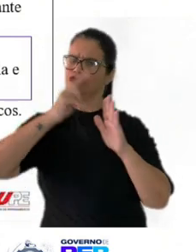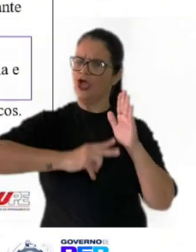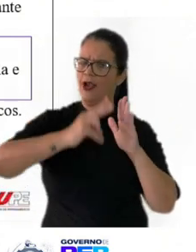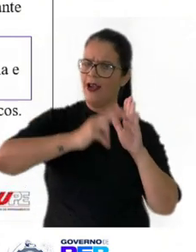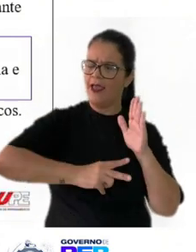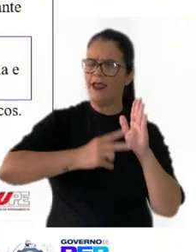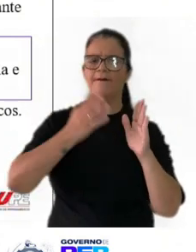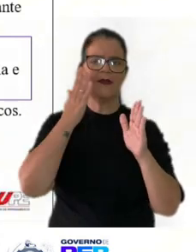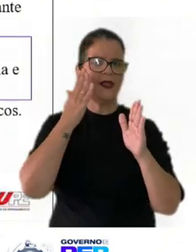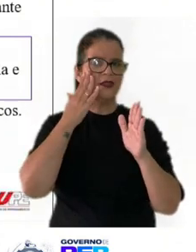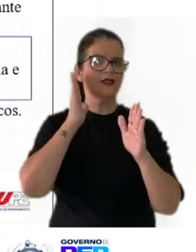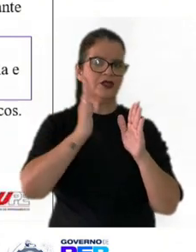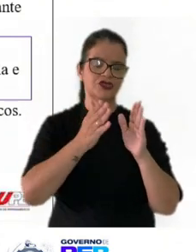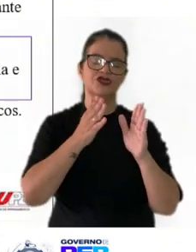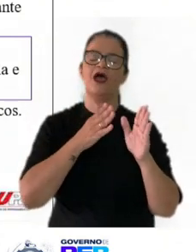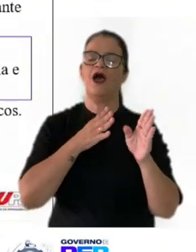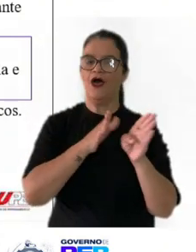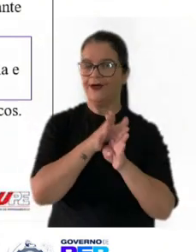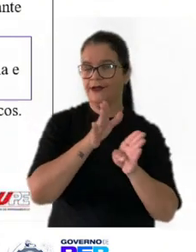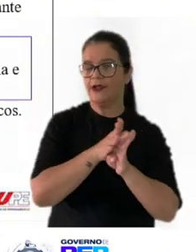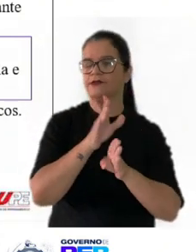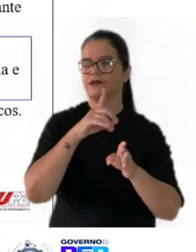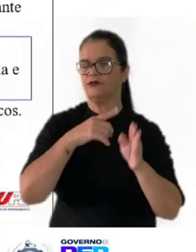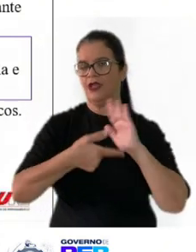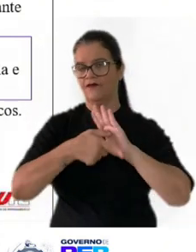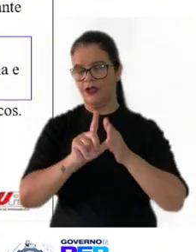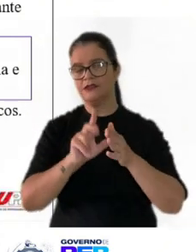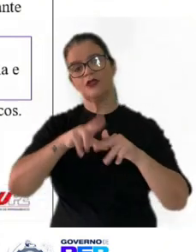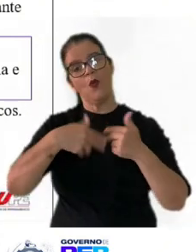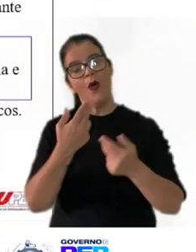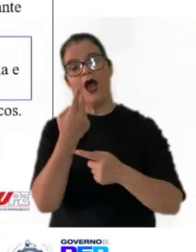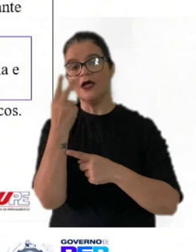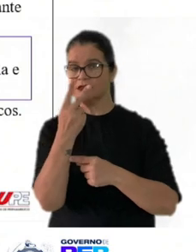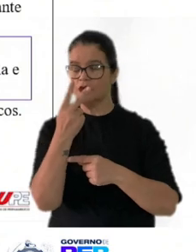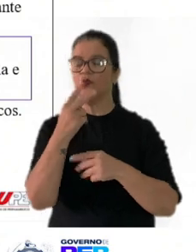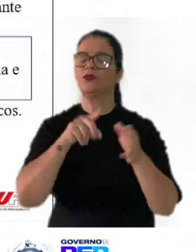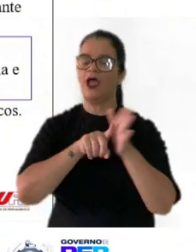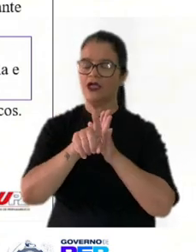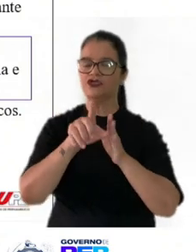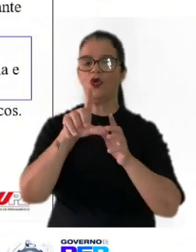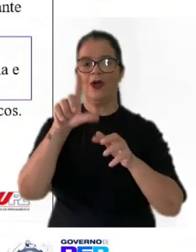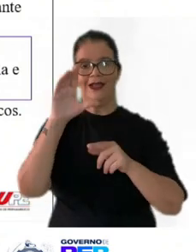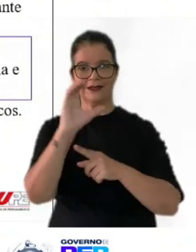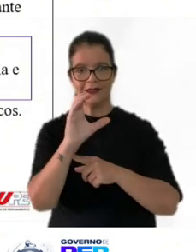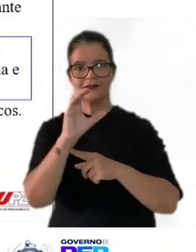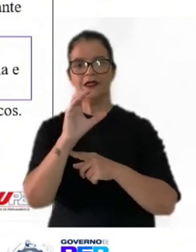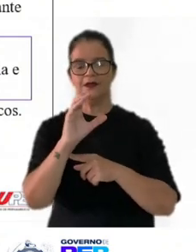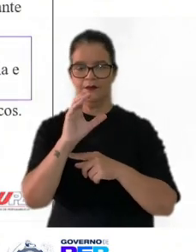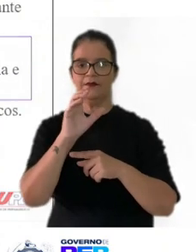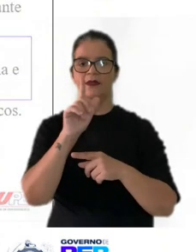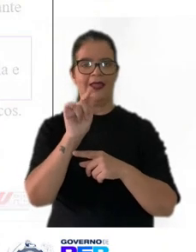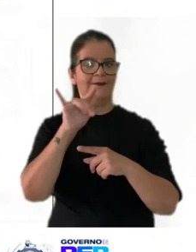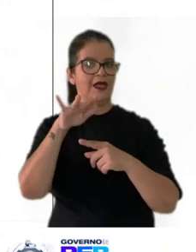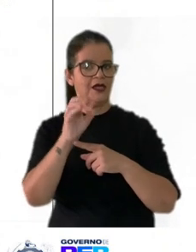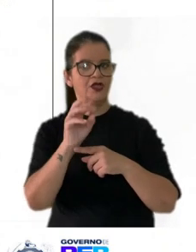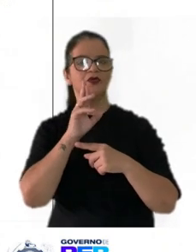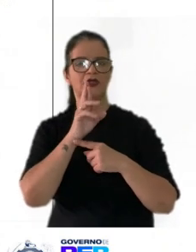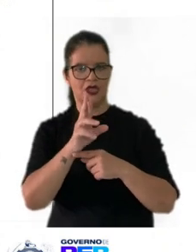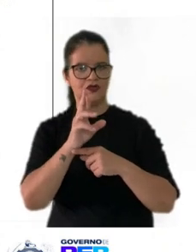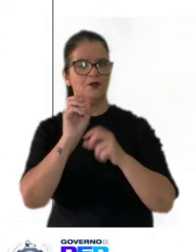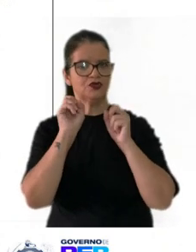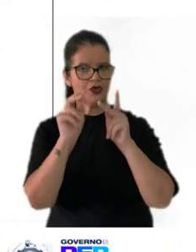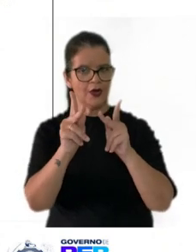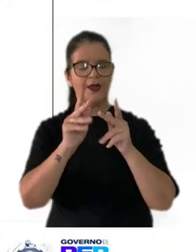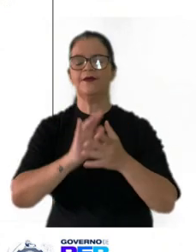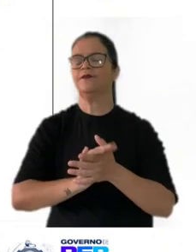então a questão 2 aí a segunda questão ficou letra C como nosso gabarito ok vamos